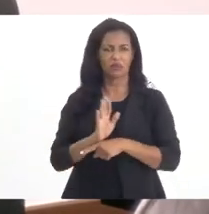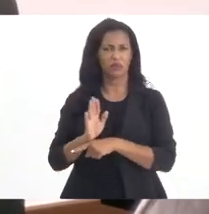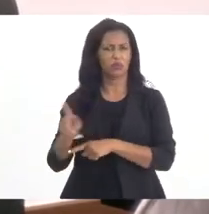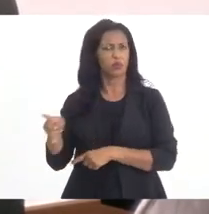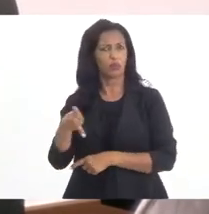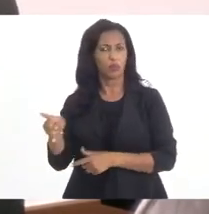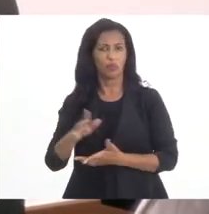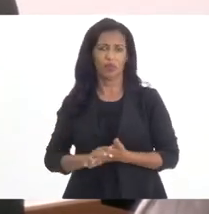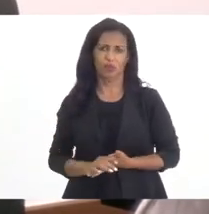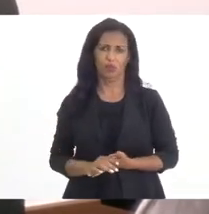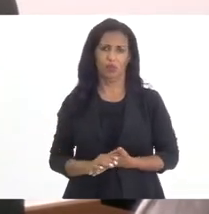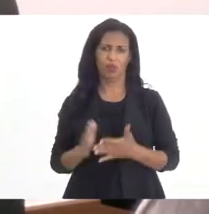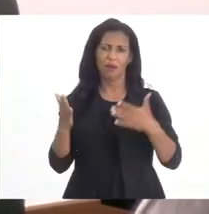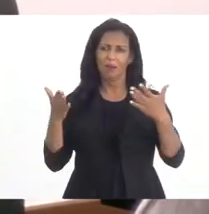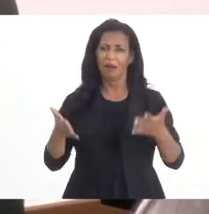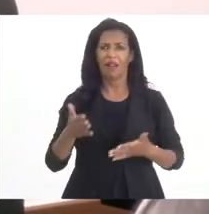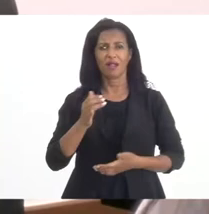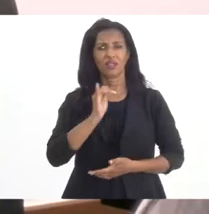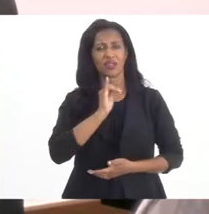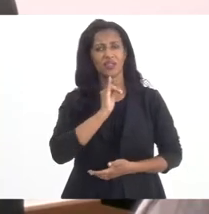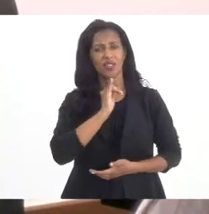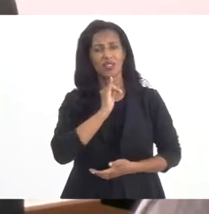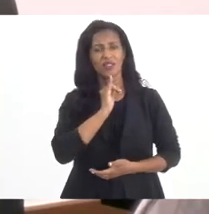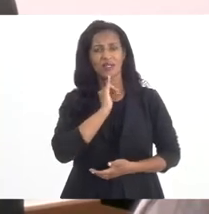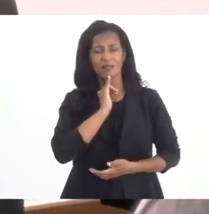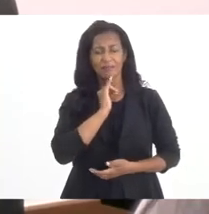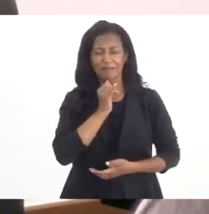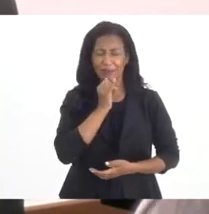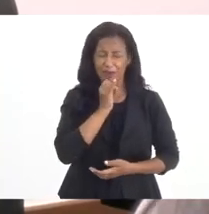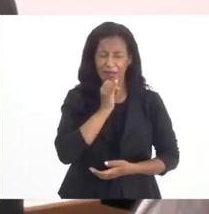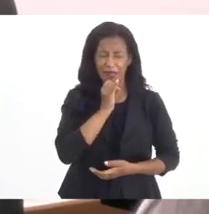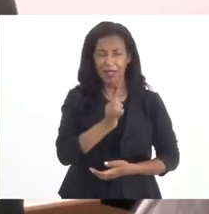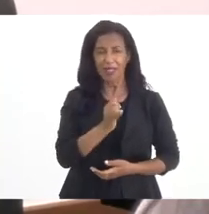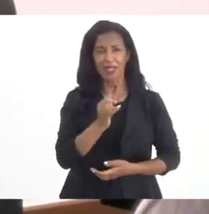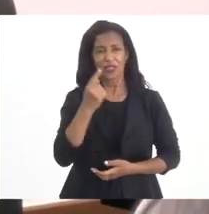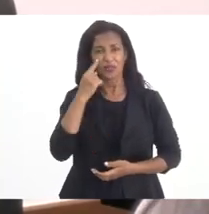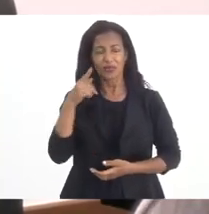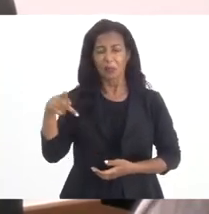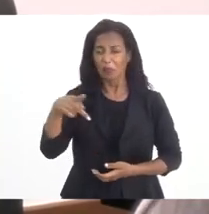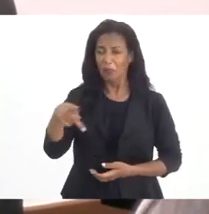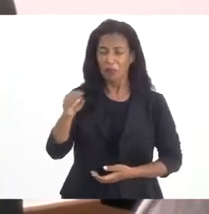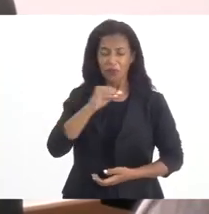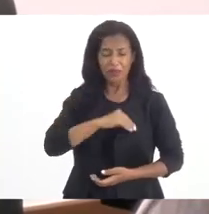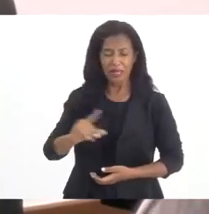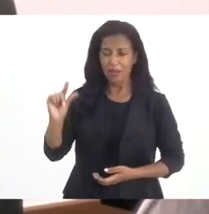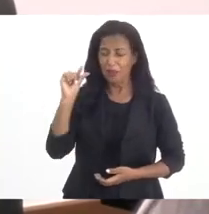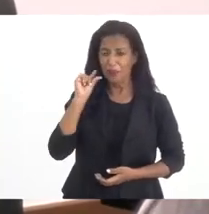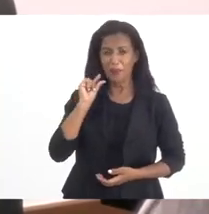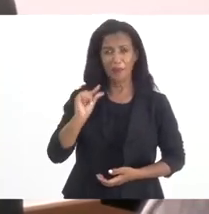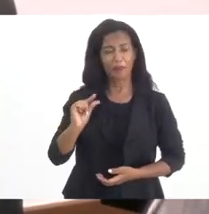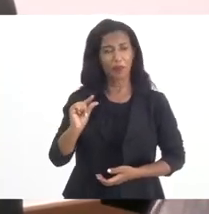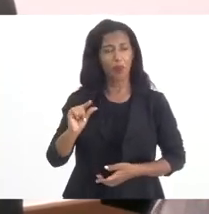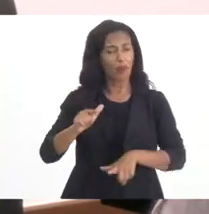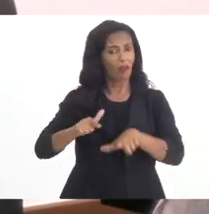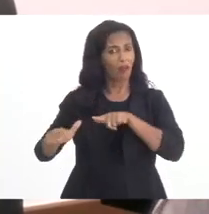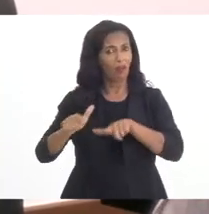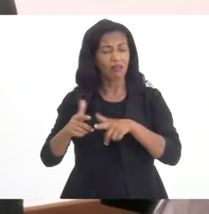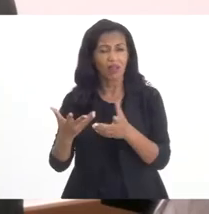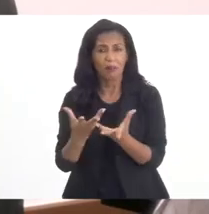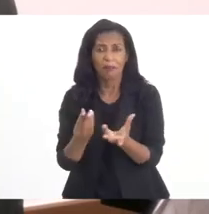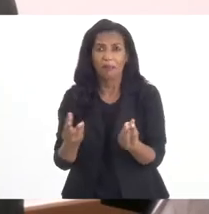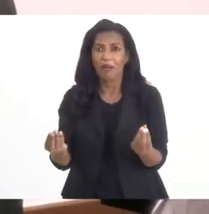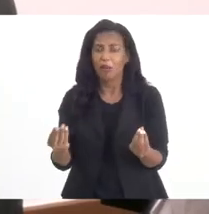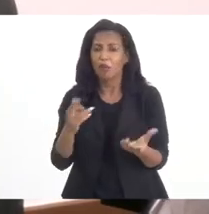Mas chega a ser triste você ver um professor que ganha tão pouco numa universidade e trabalha tanto.